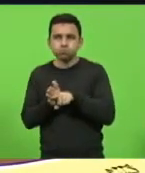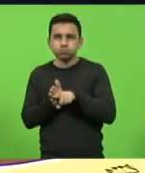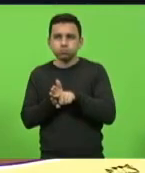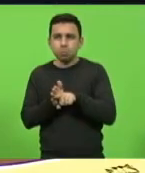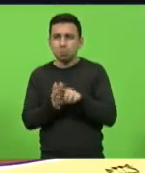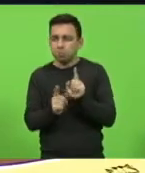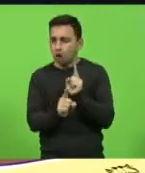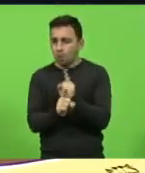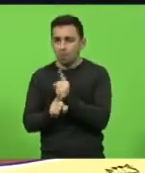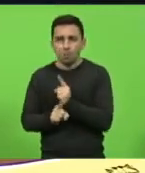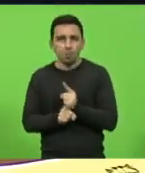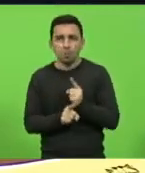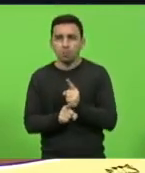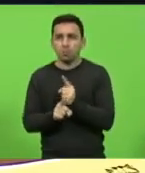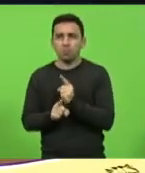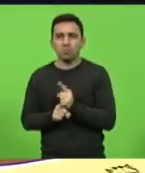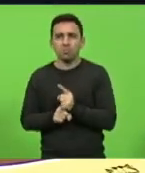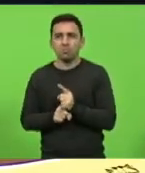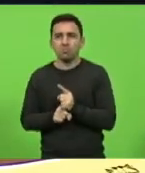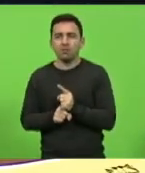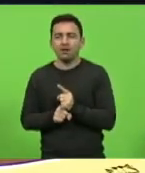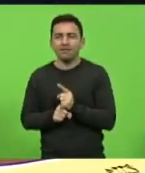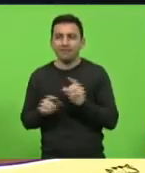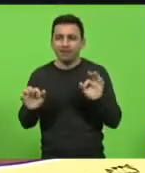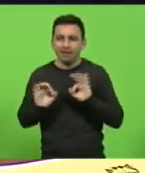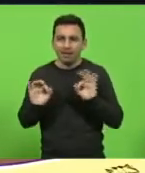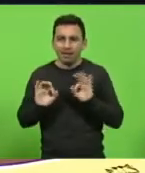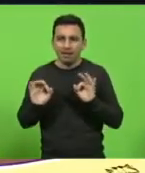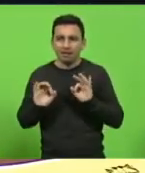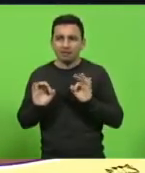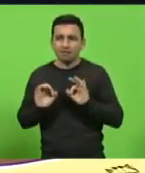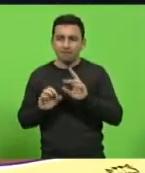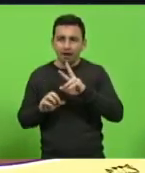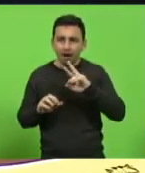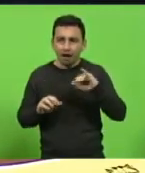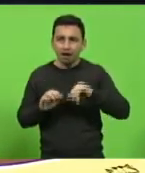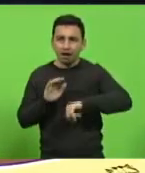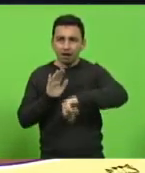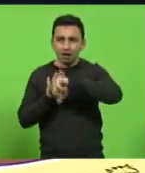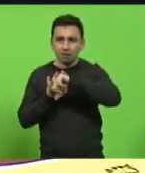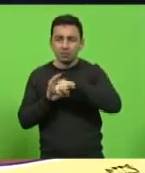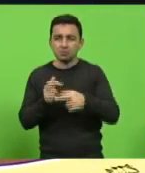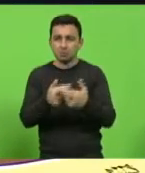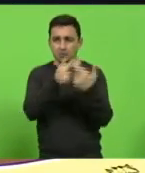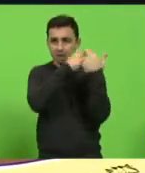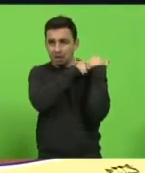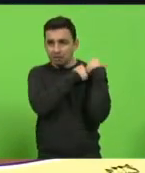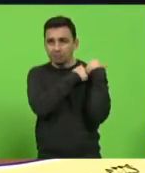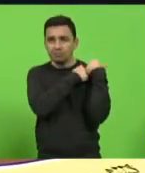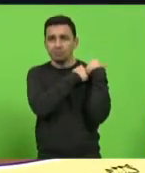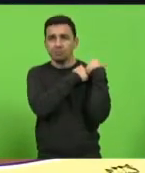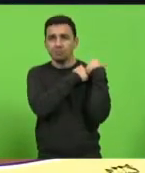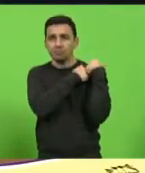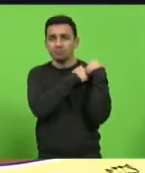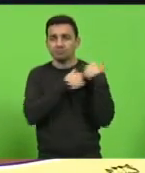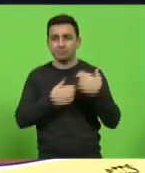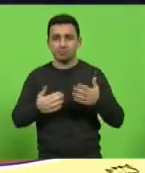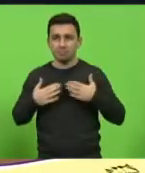acharam causa provável de crime de responsabilidade, não me